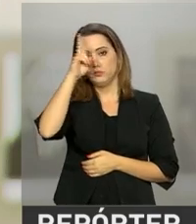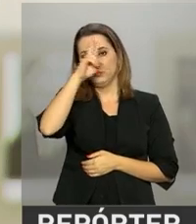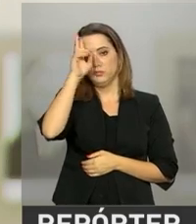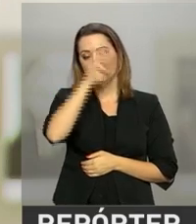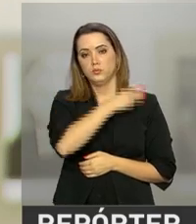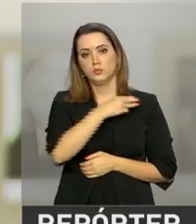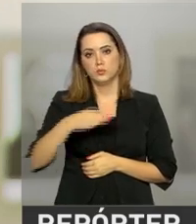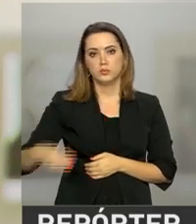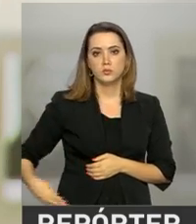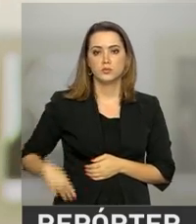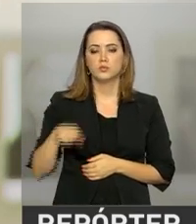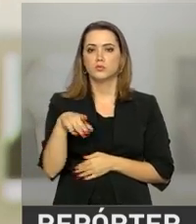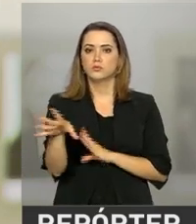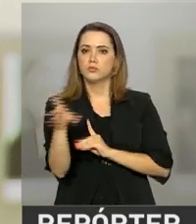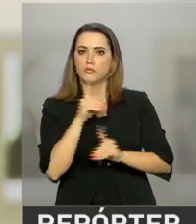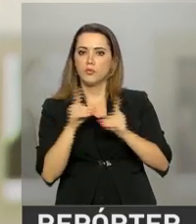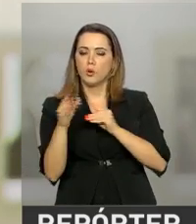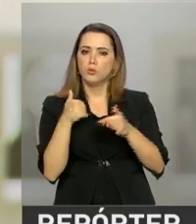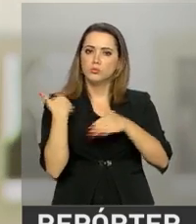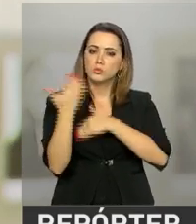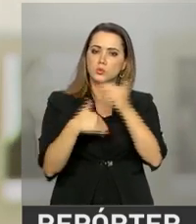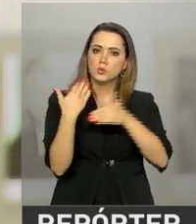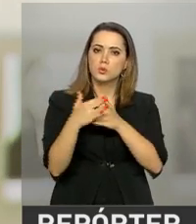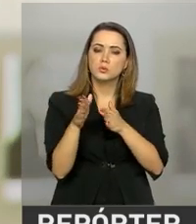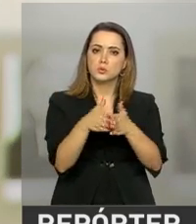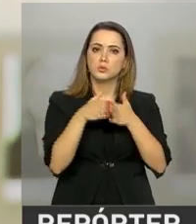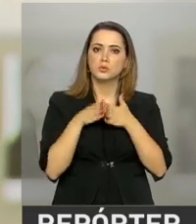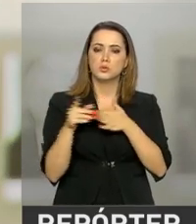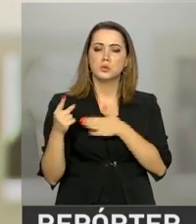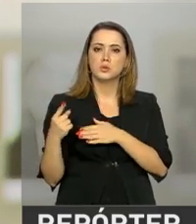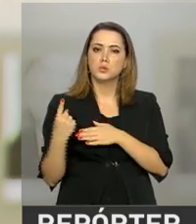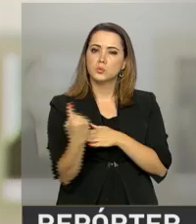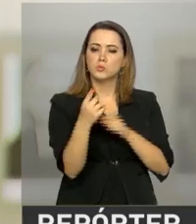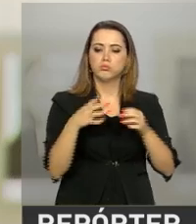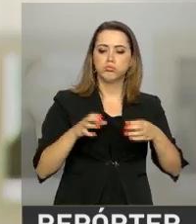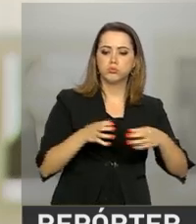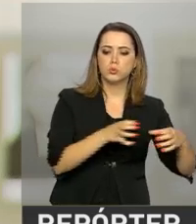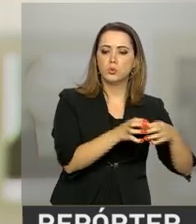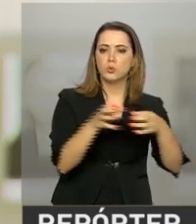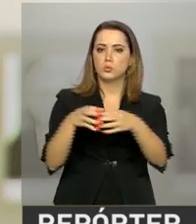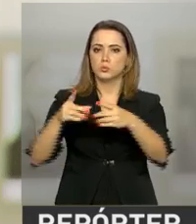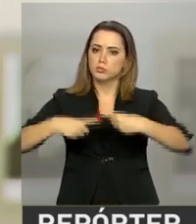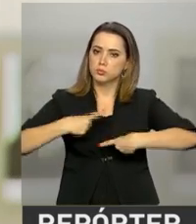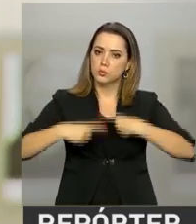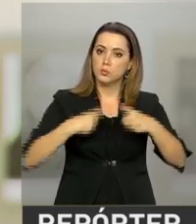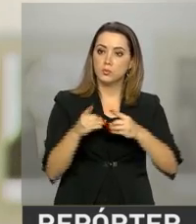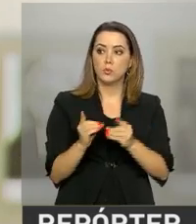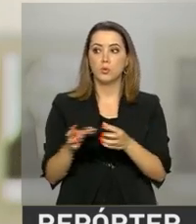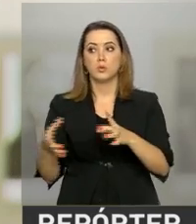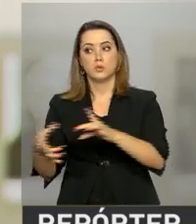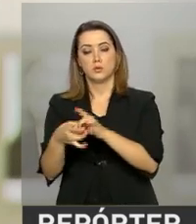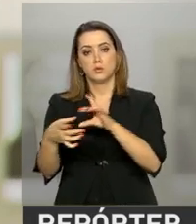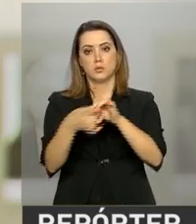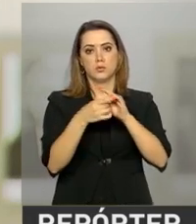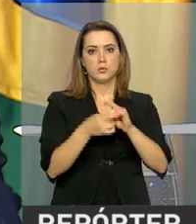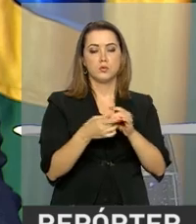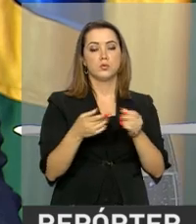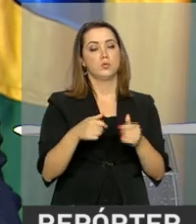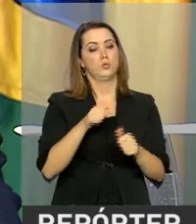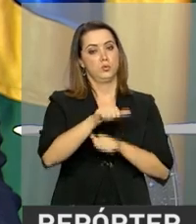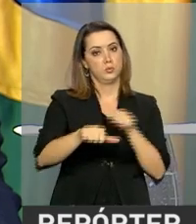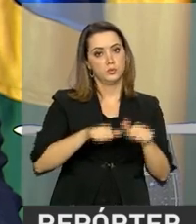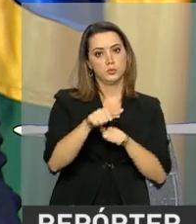com o legislativo deve continuar e solicitou aos partidos que se engajem para a aprovação de reformas no Congresso.